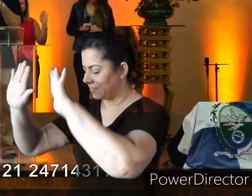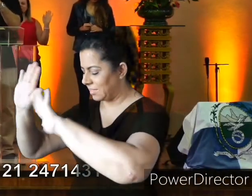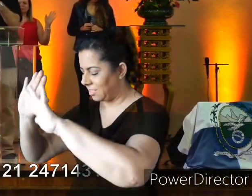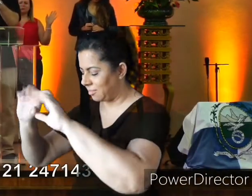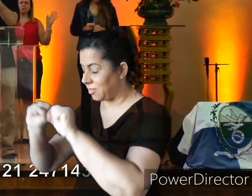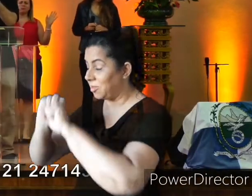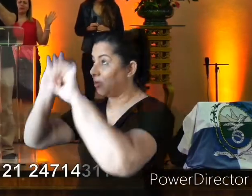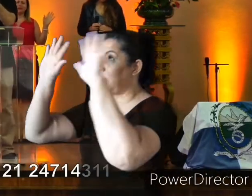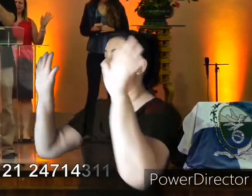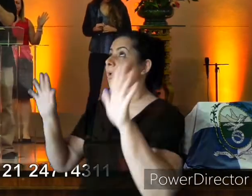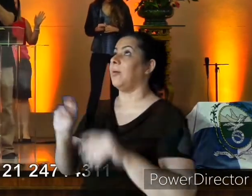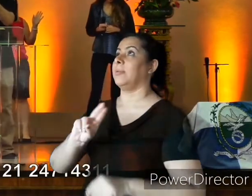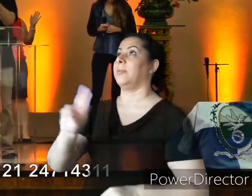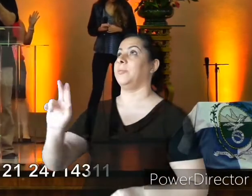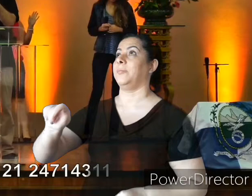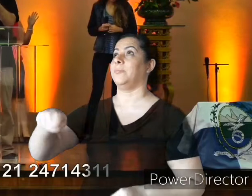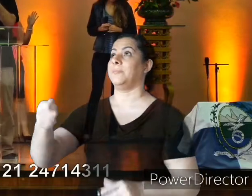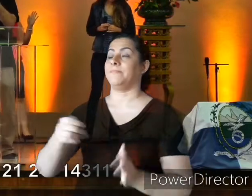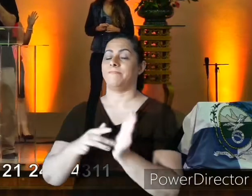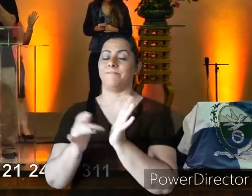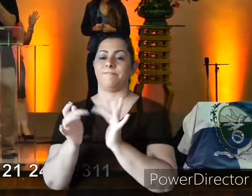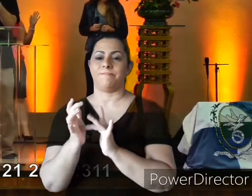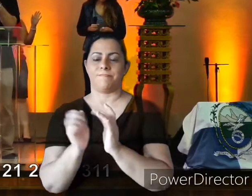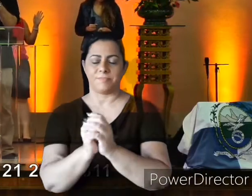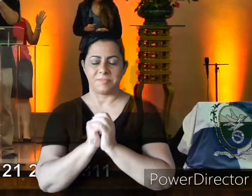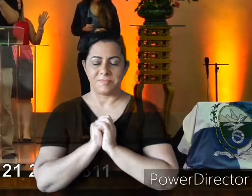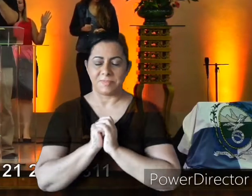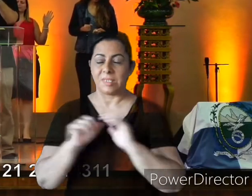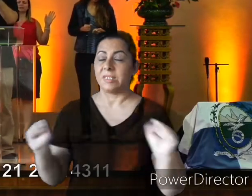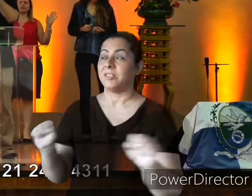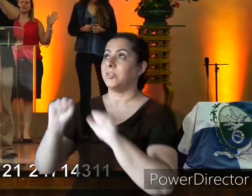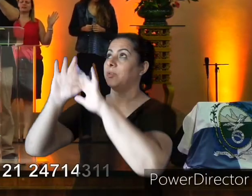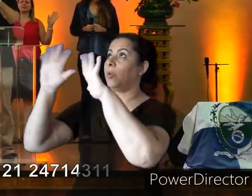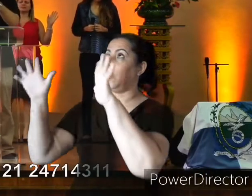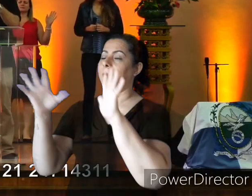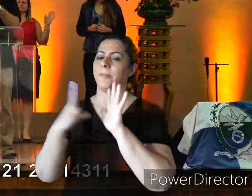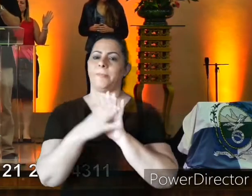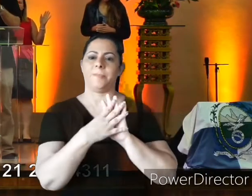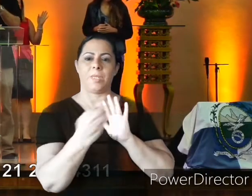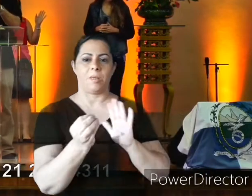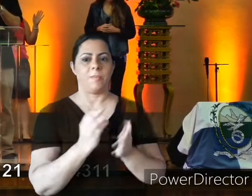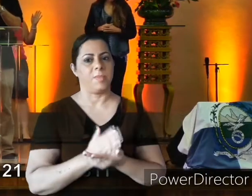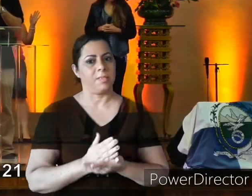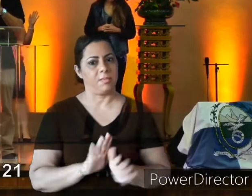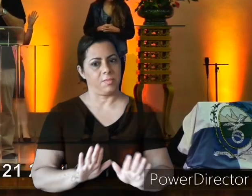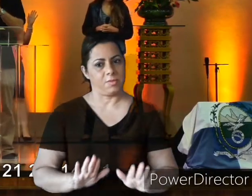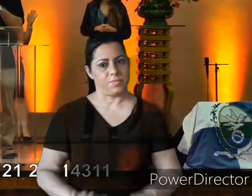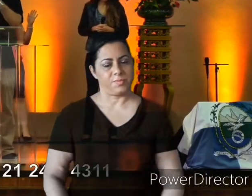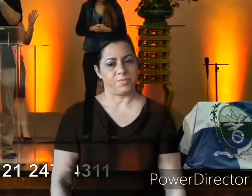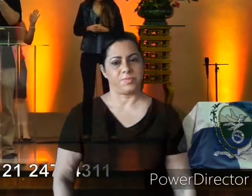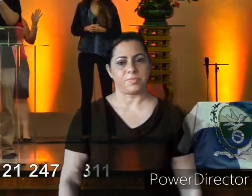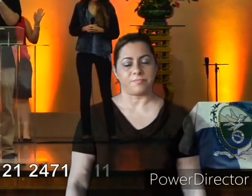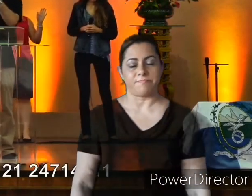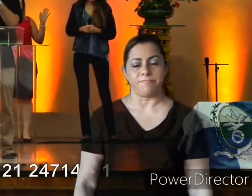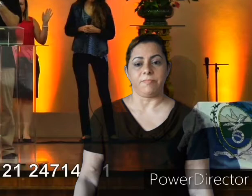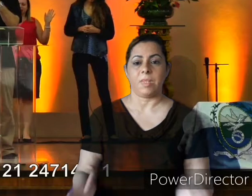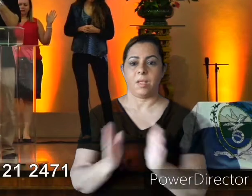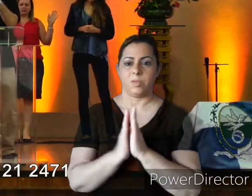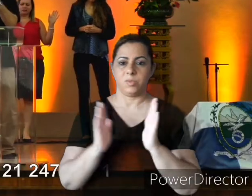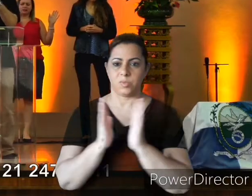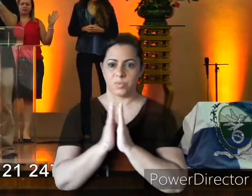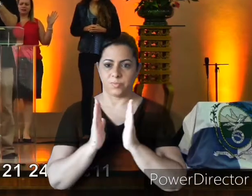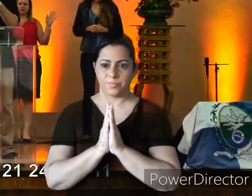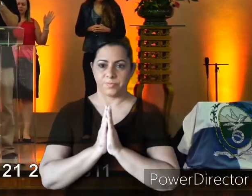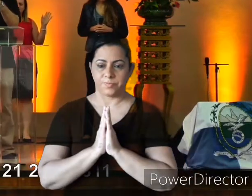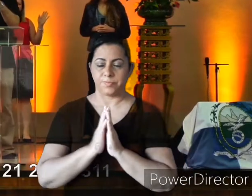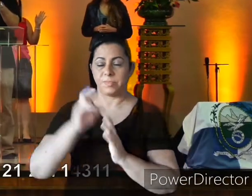muito obrigado por tudo que tu tens feito, Senhor. Mesmo em meio a toda